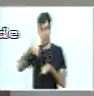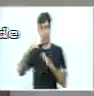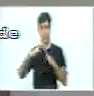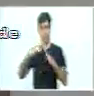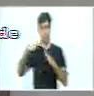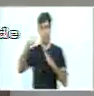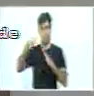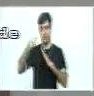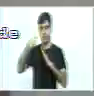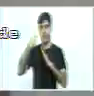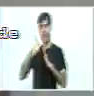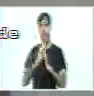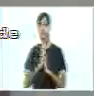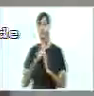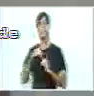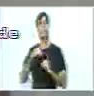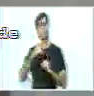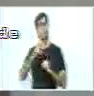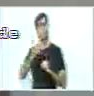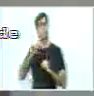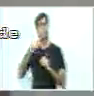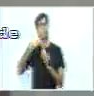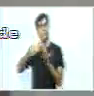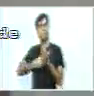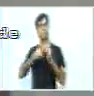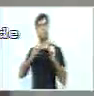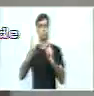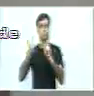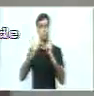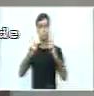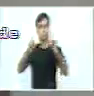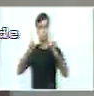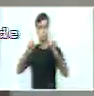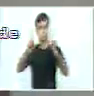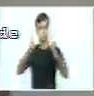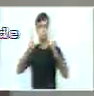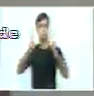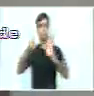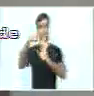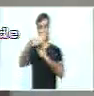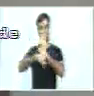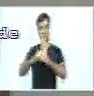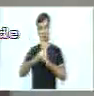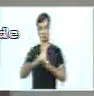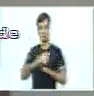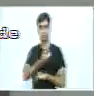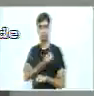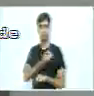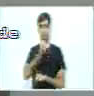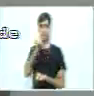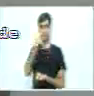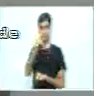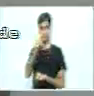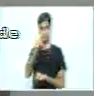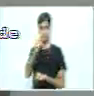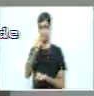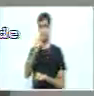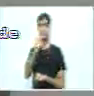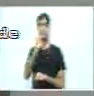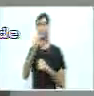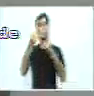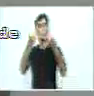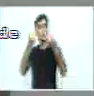casa, haverá uma reunião que discutirá um projeto de lei 08 que traz